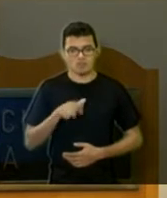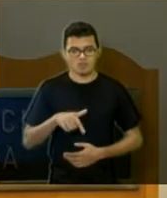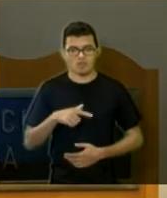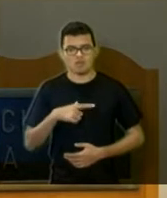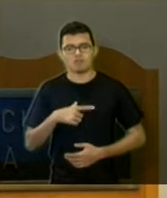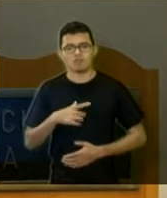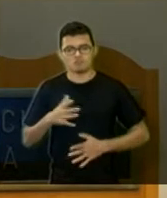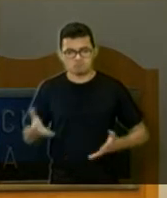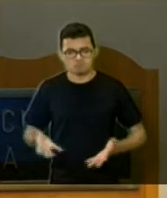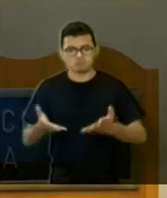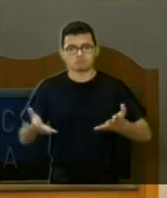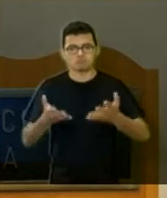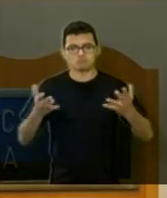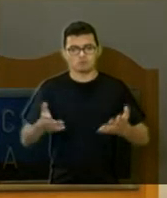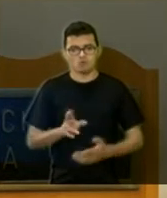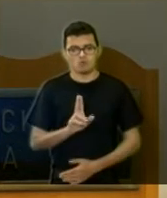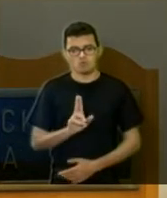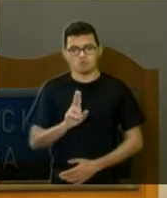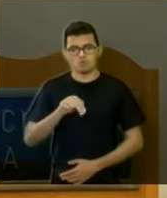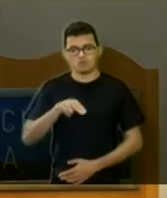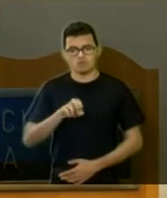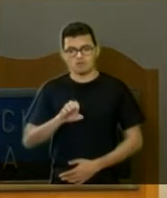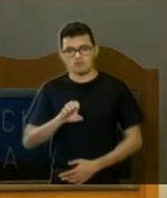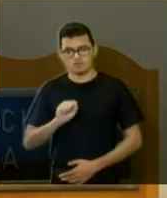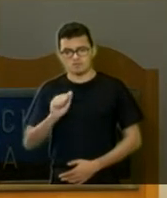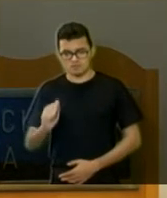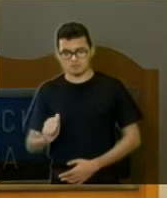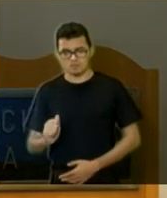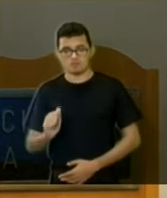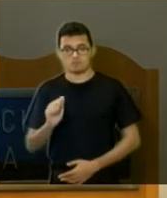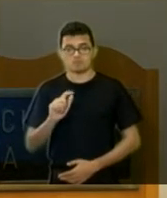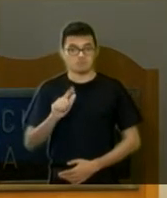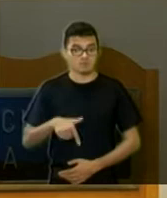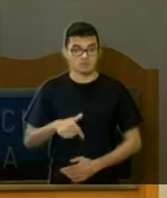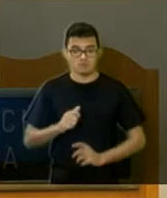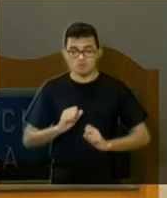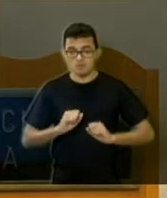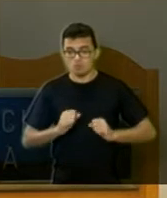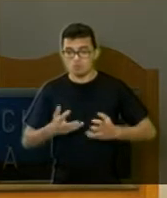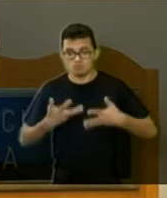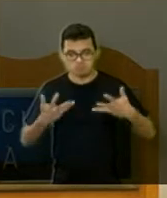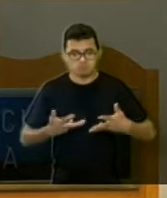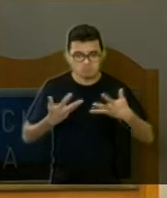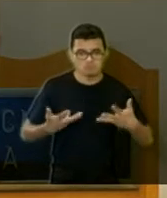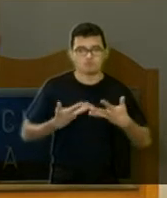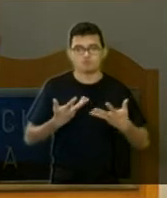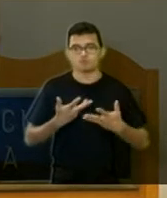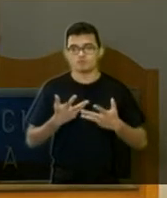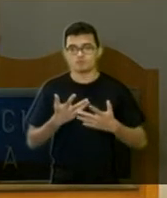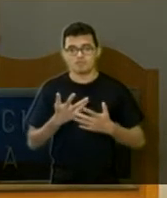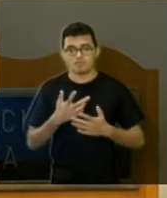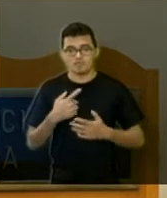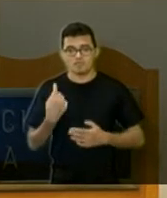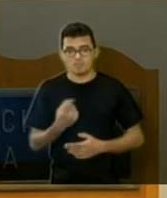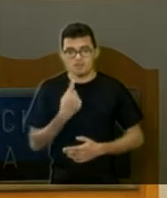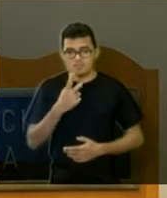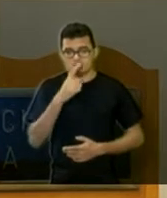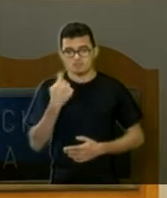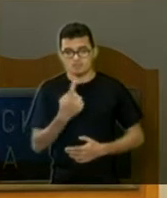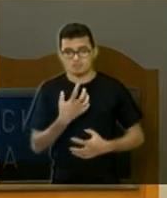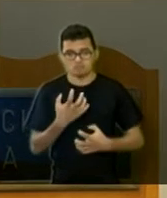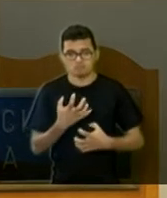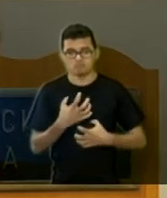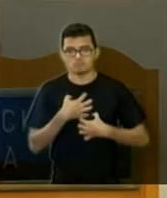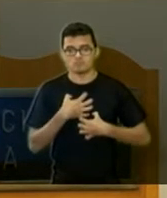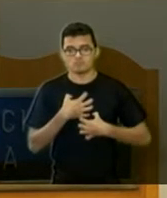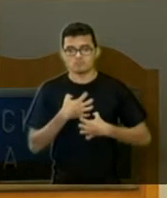frente era tão grande que a gente não podia, não sentia a vontade